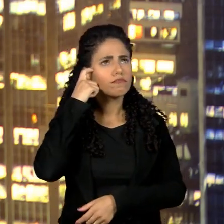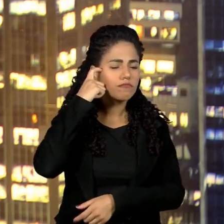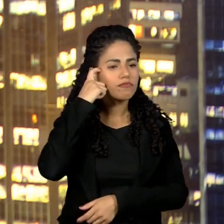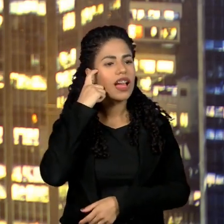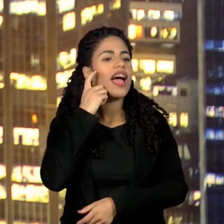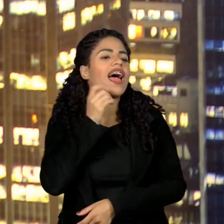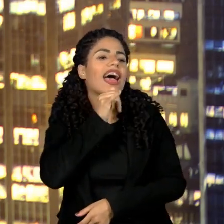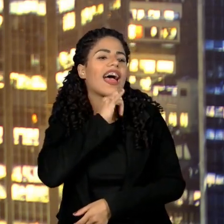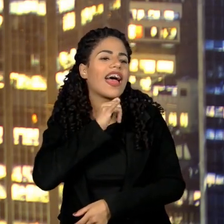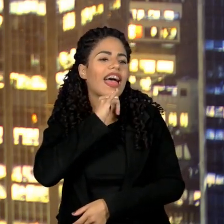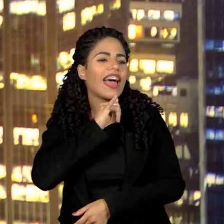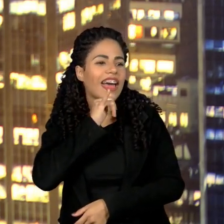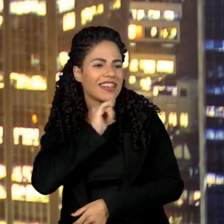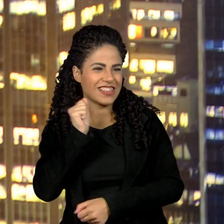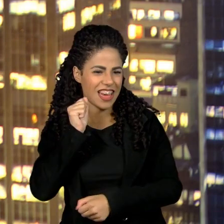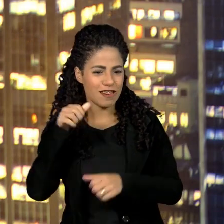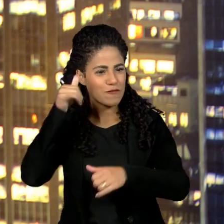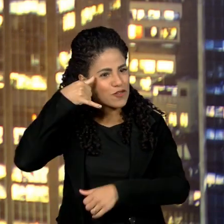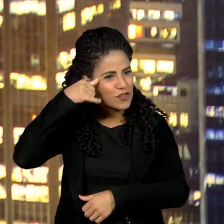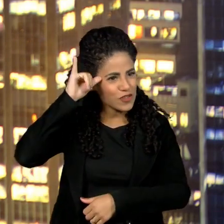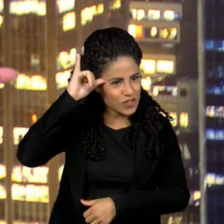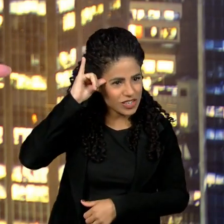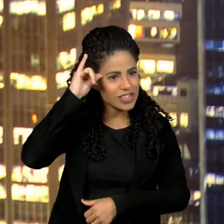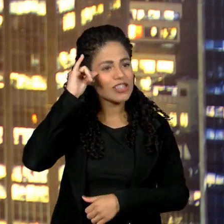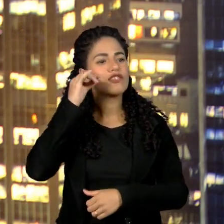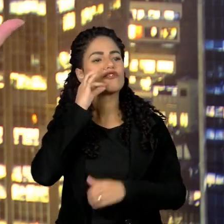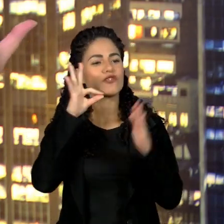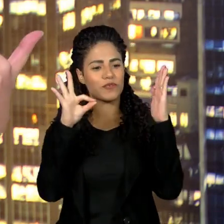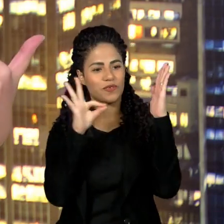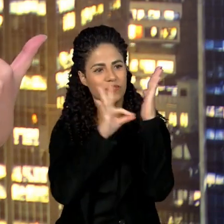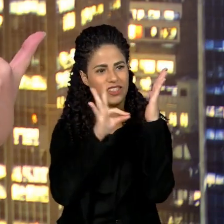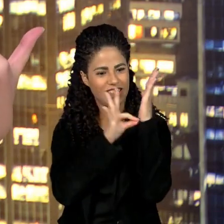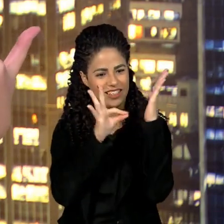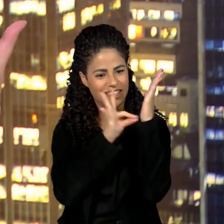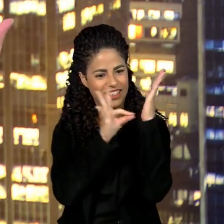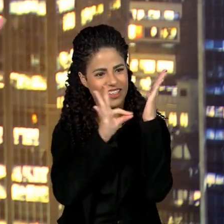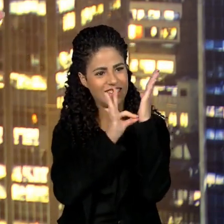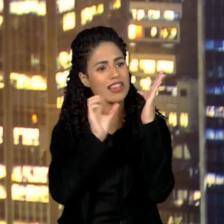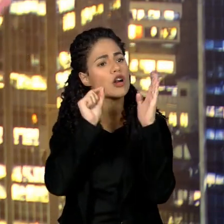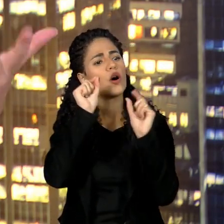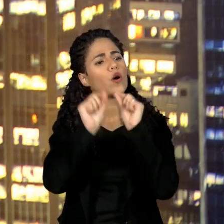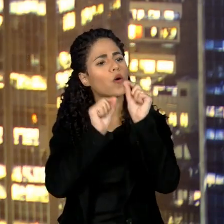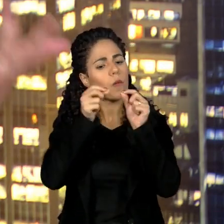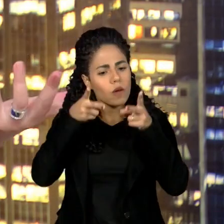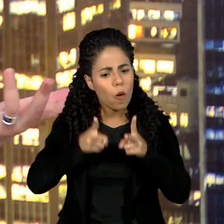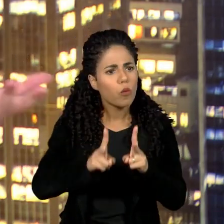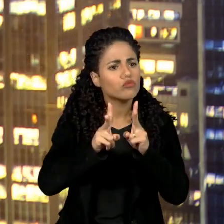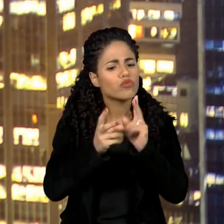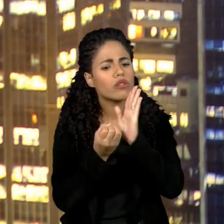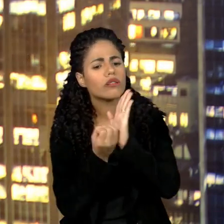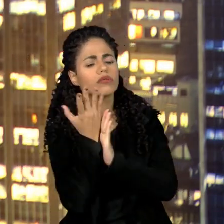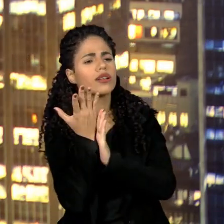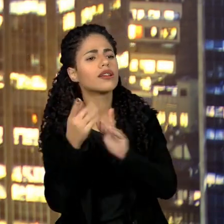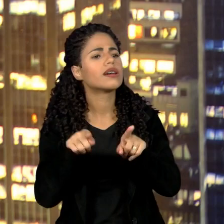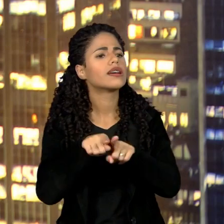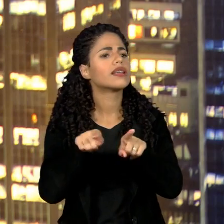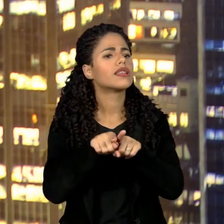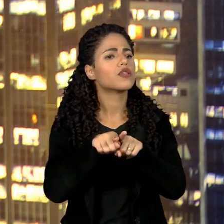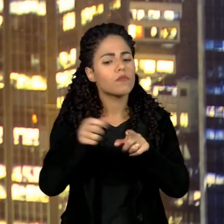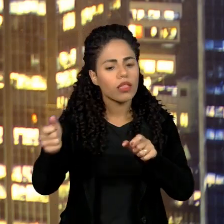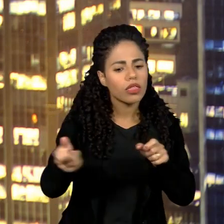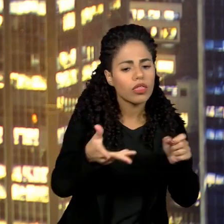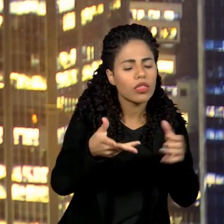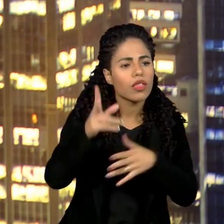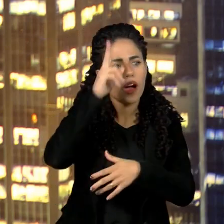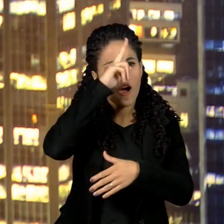por exemplo, professor. Então, qual que é a importância da literatura, tanto para preservar, quanto para criar, não é? Novas